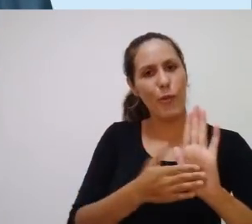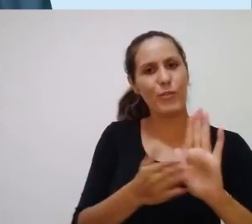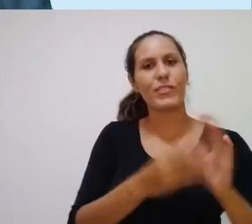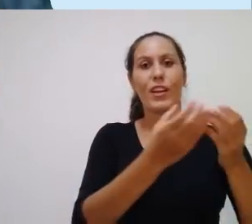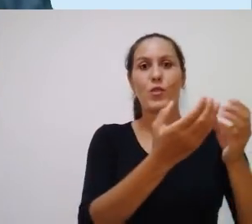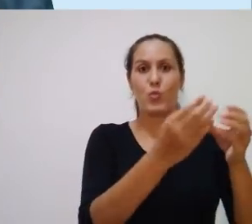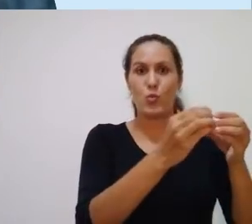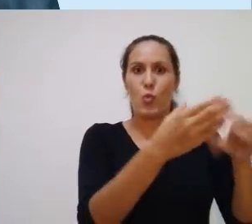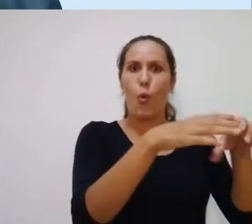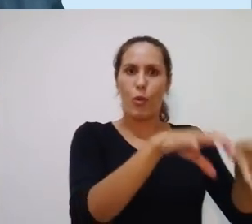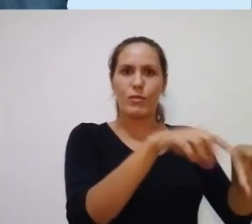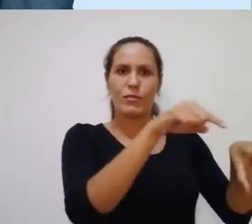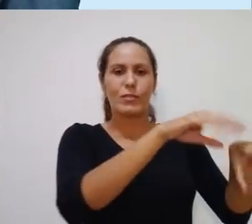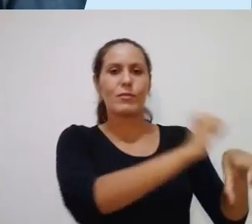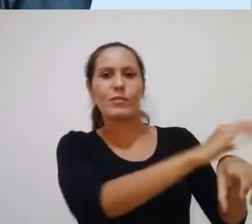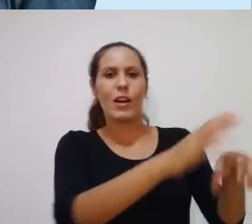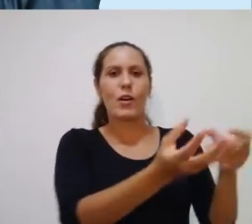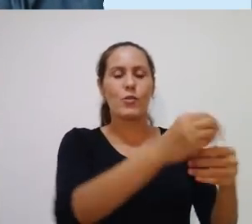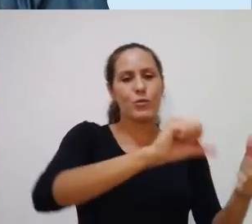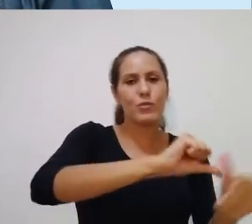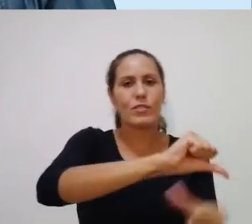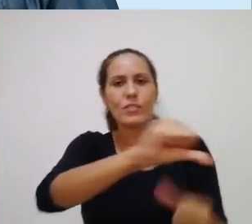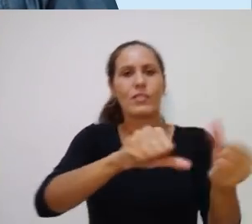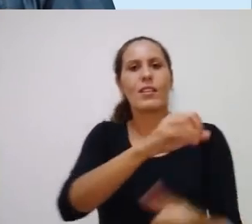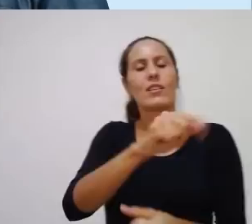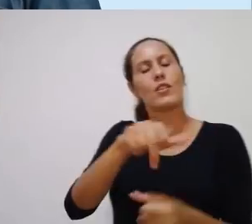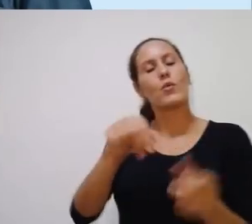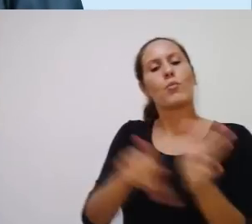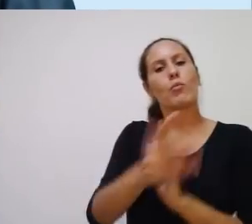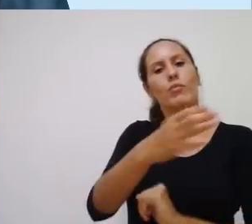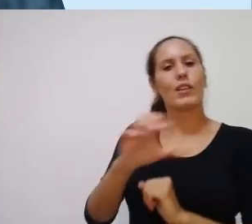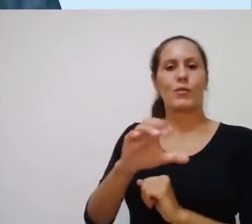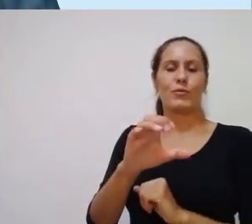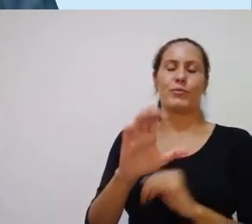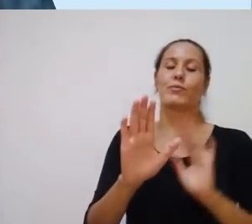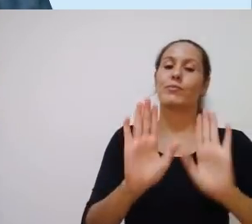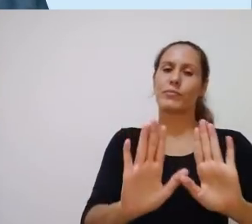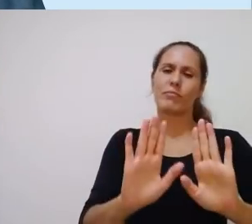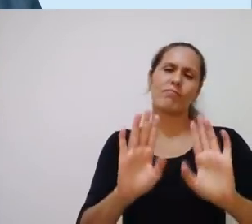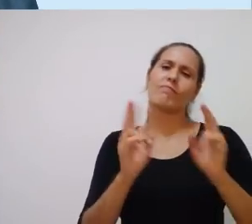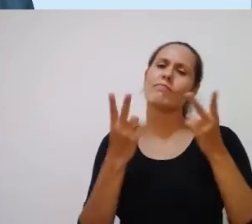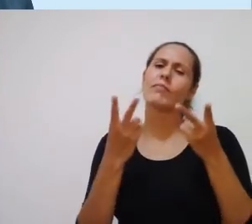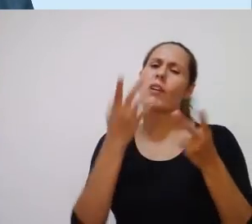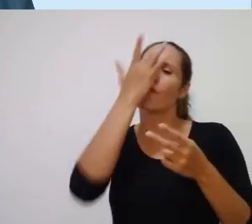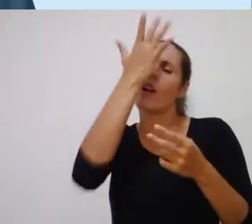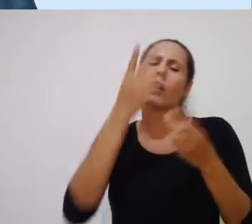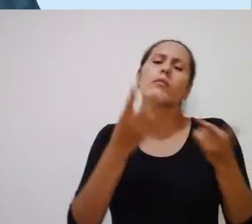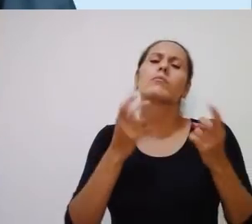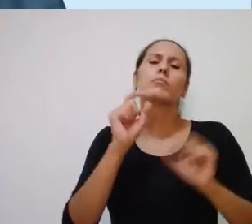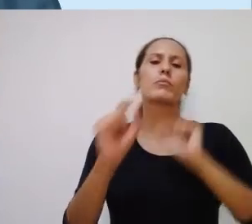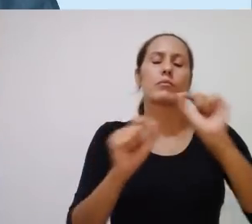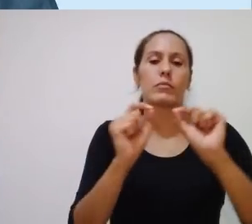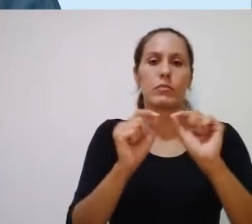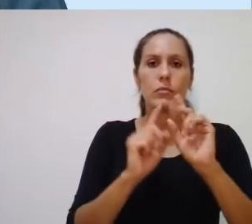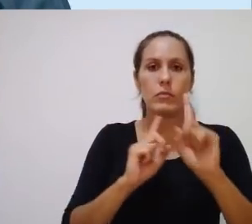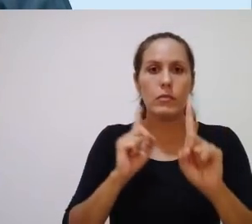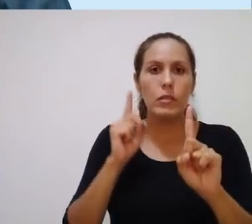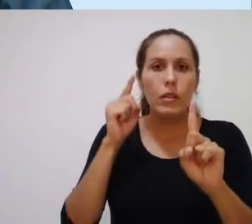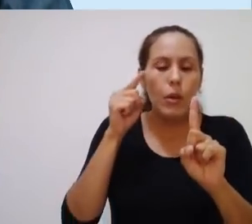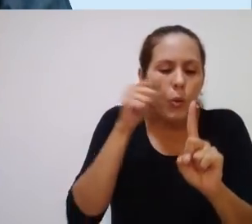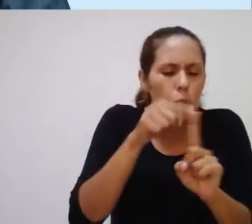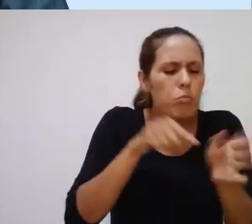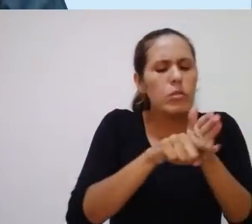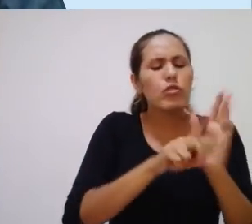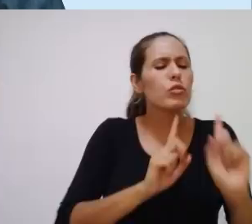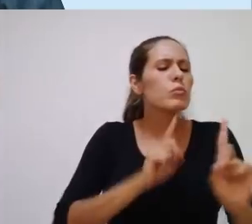cálcio para íon do cálcio. Então, gente, fica fácil você perceber o objetivo final de uma pesquisa científica. Quais os tipos de